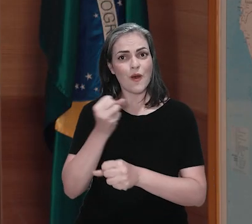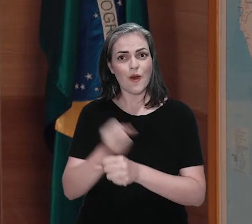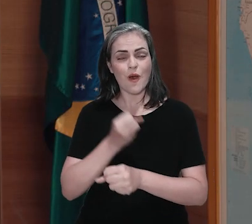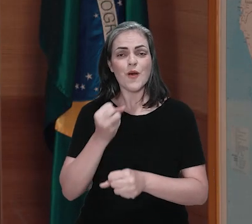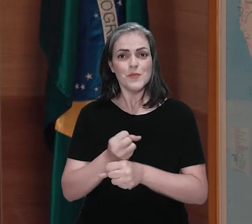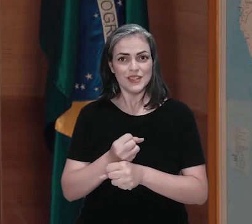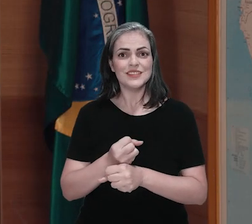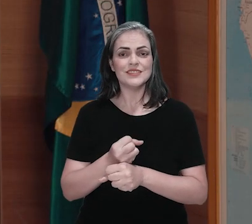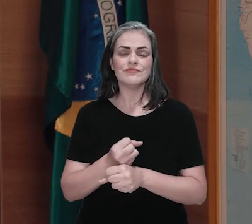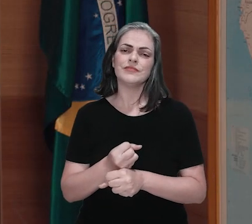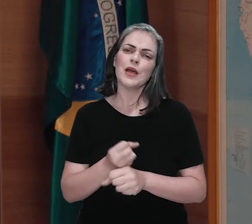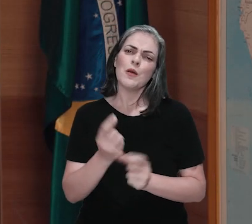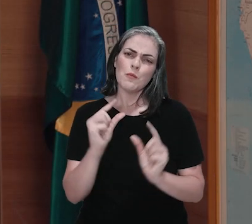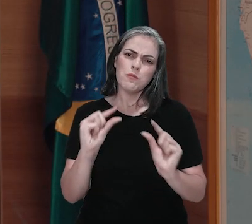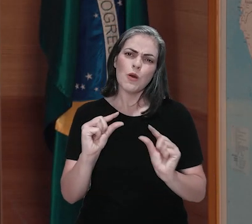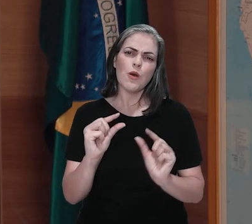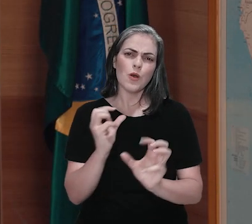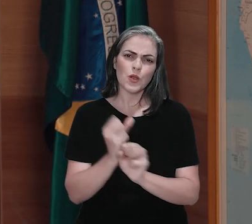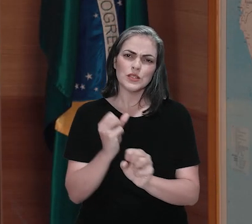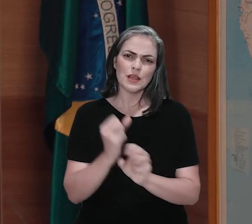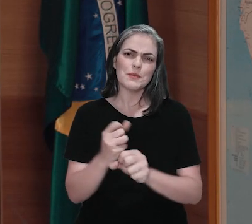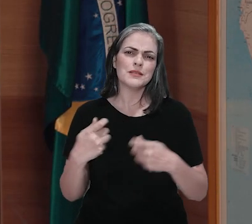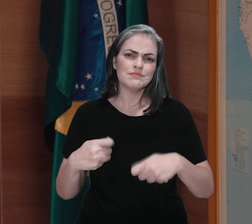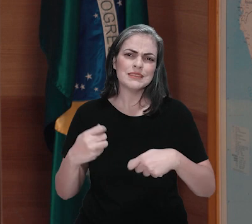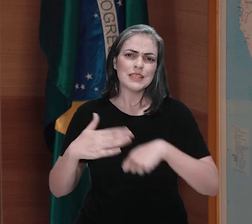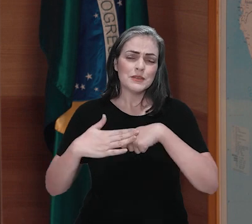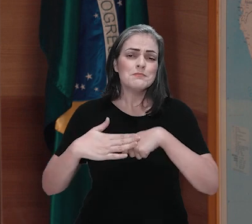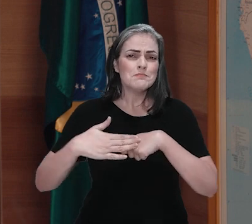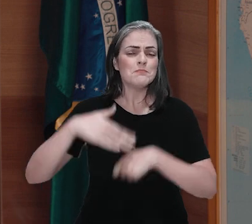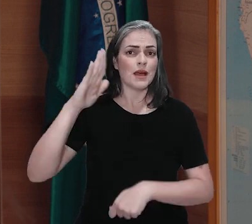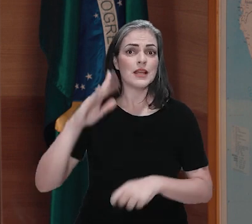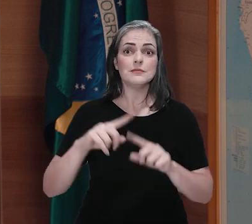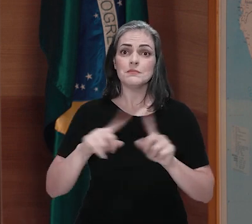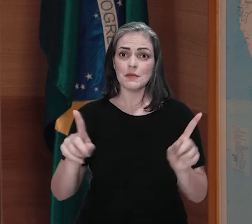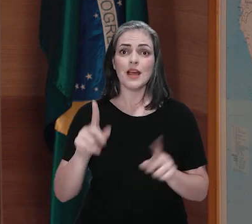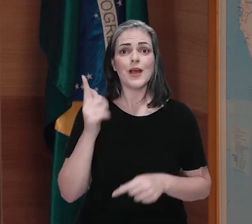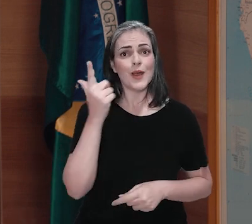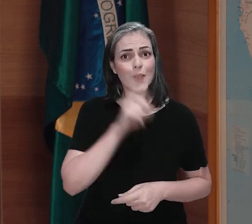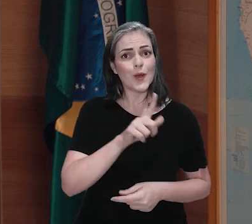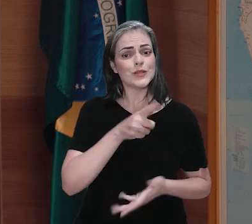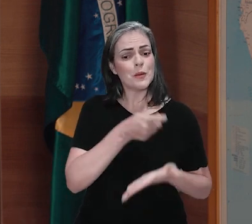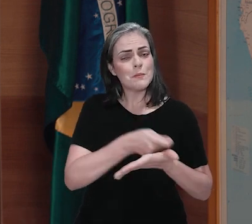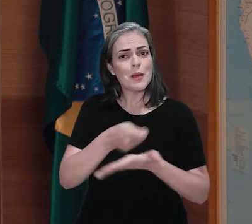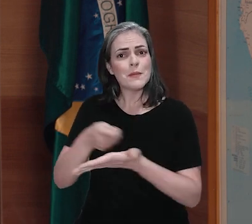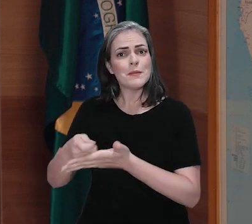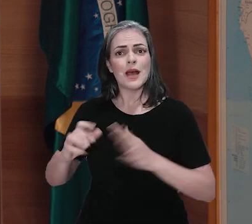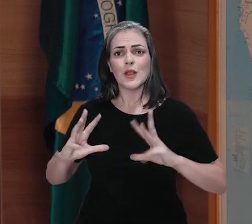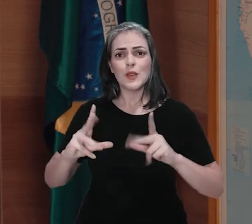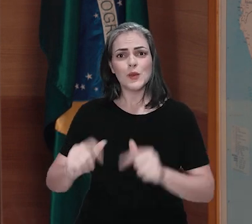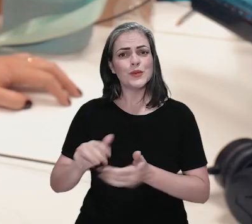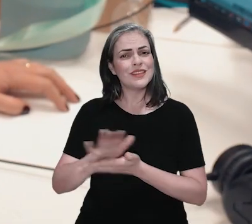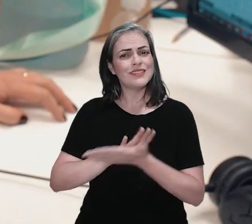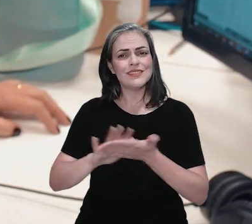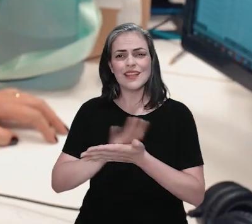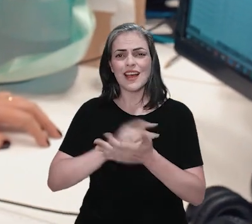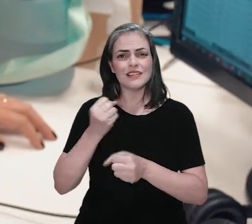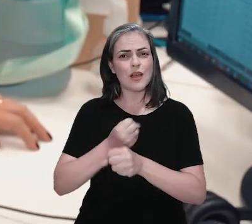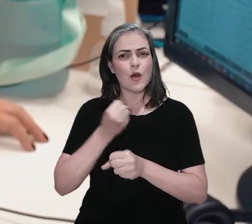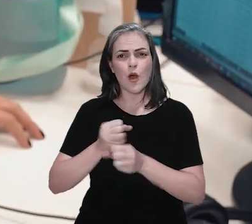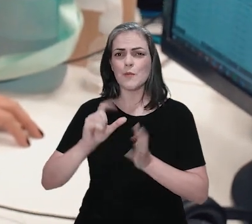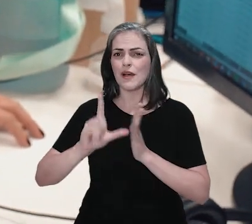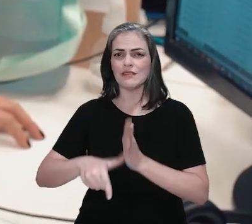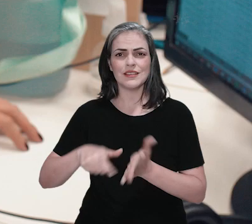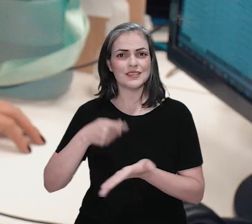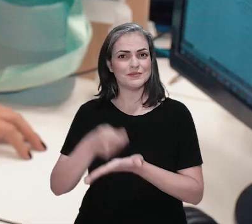e mesmo com uma dotação orçamentária muito inferior daquilo que a gente precisava, a gente conseguiu fechar o ano sem nenhuma obra em atraso